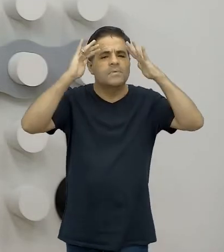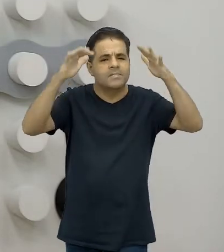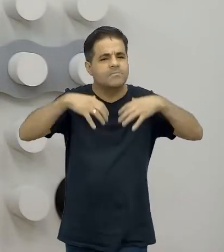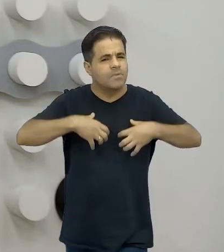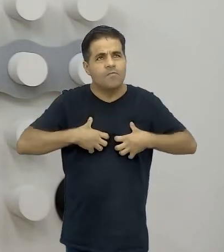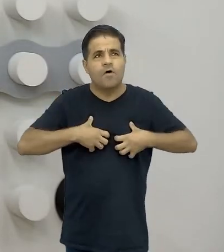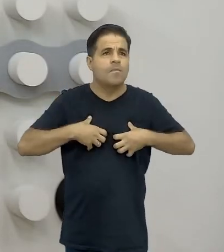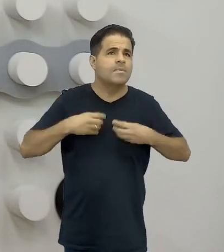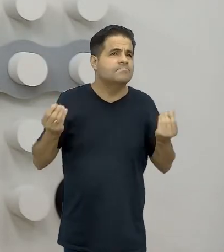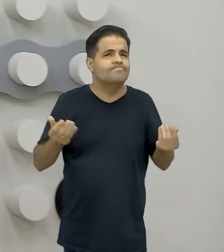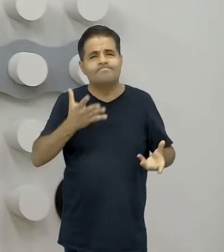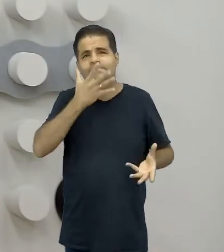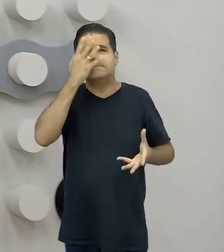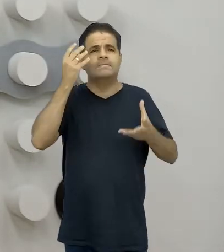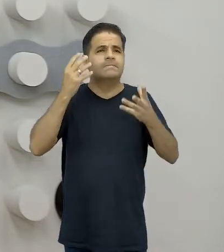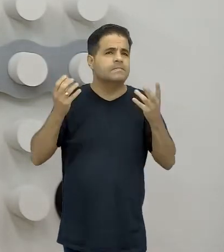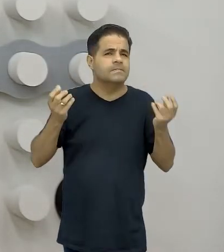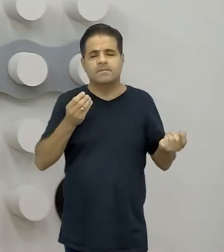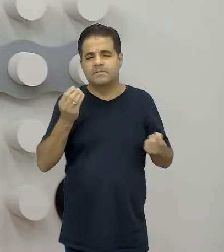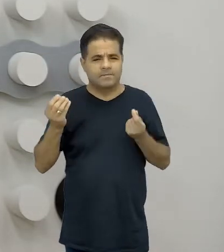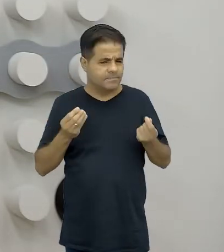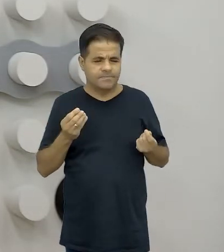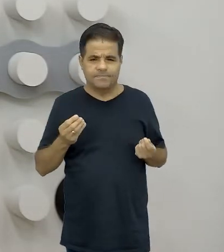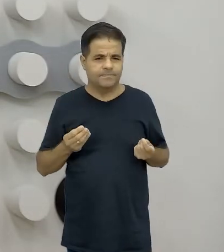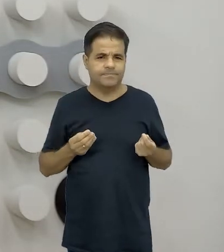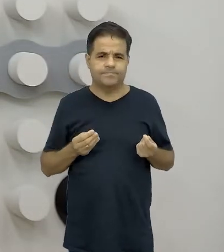forma abstrata, de uma forma só